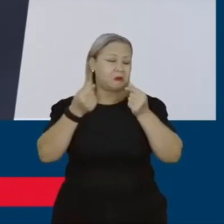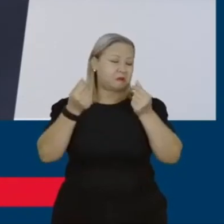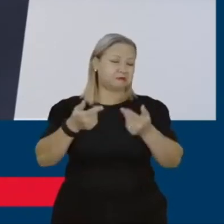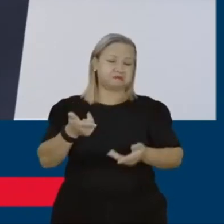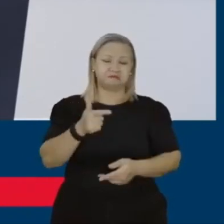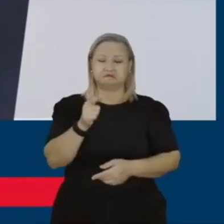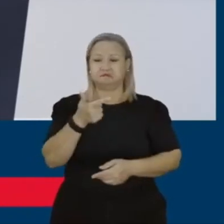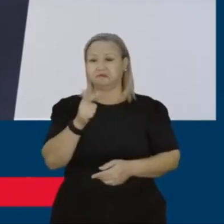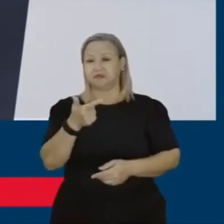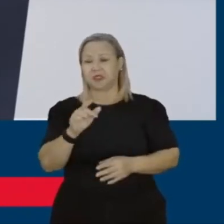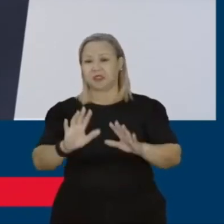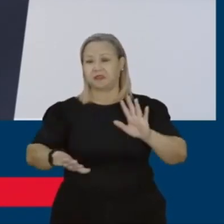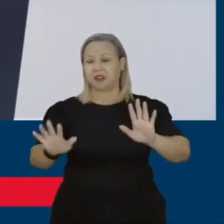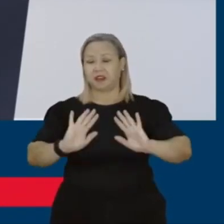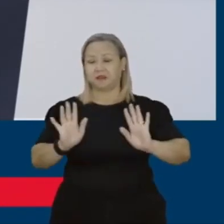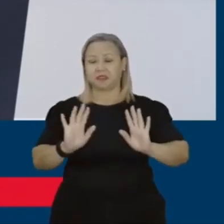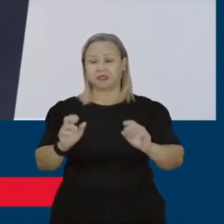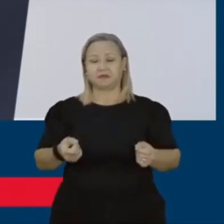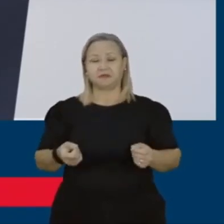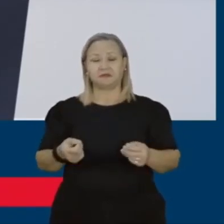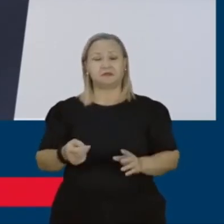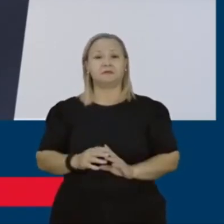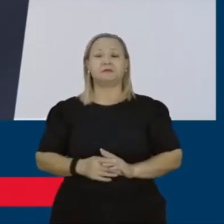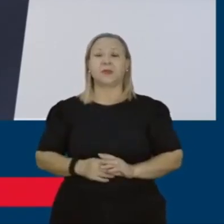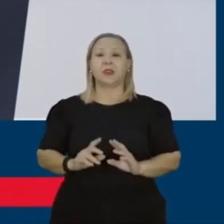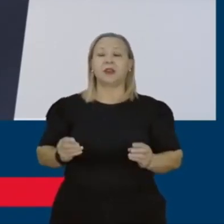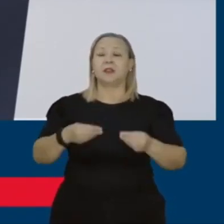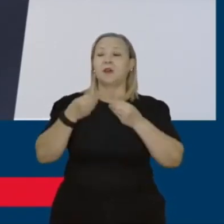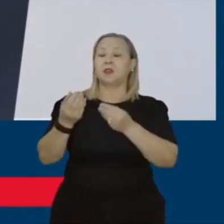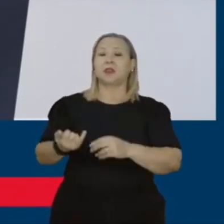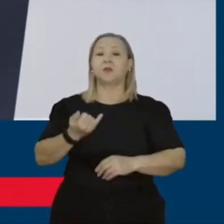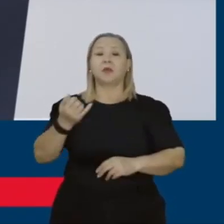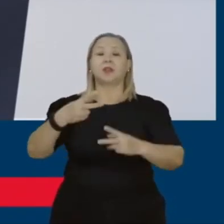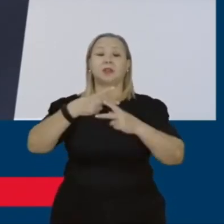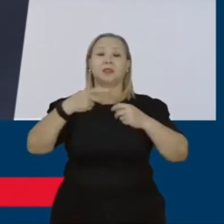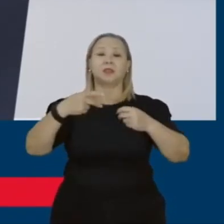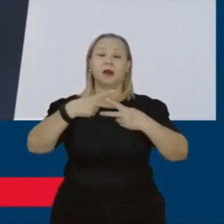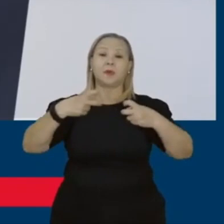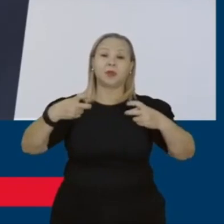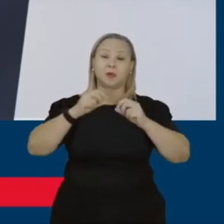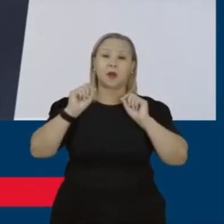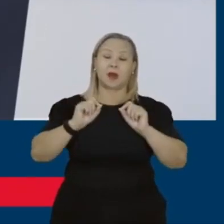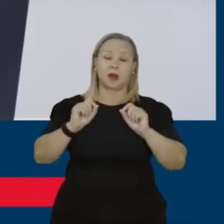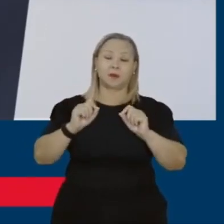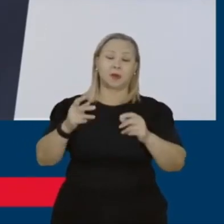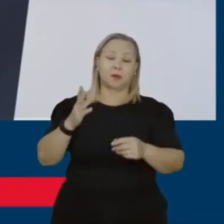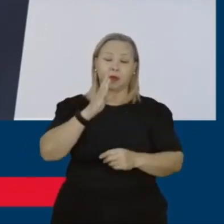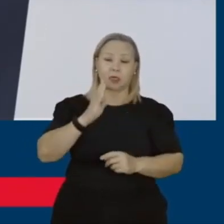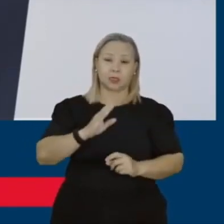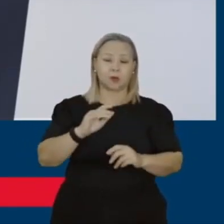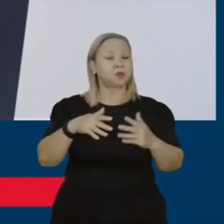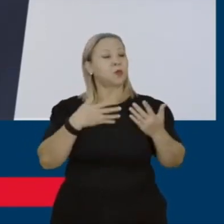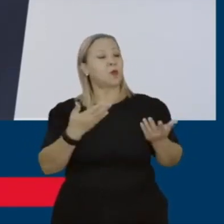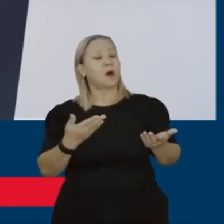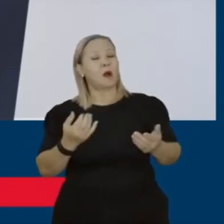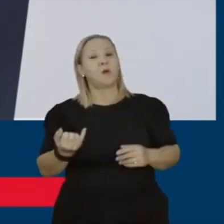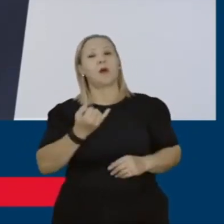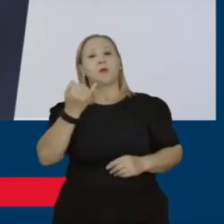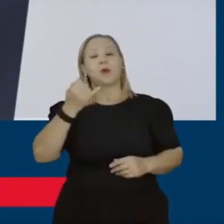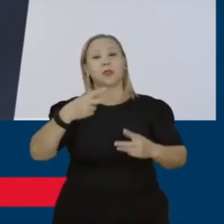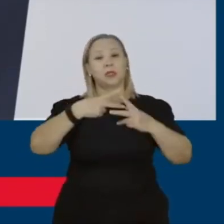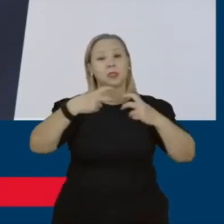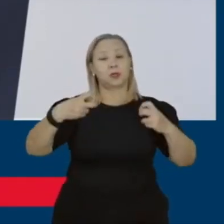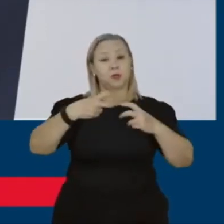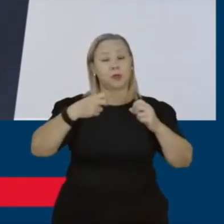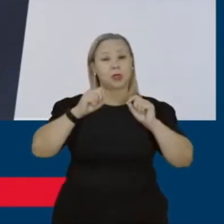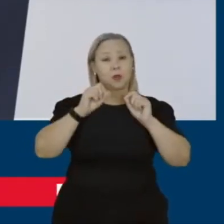coisa, desmerecendo mesmo a importância, né, da Petrobras para o nosso cenário. Qual é a importância do petróleo e da estatal da Petrobras